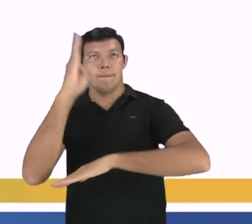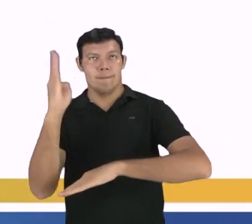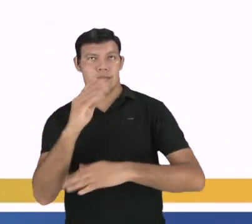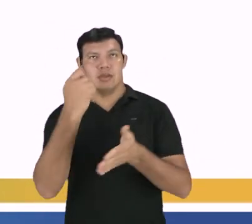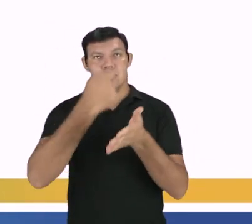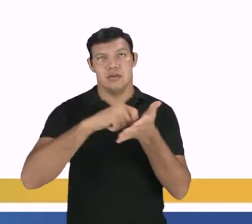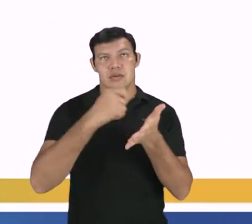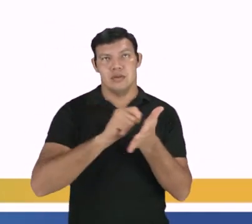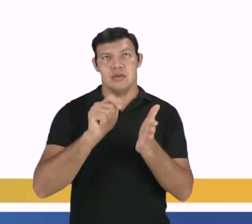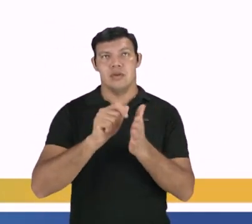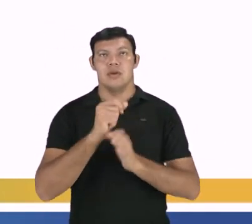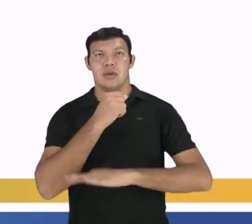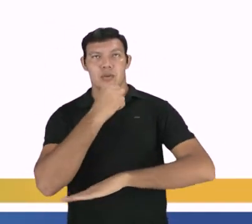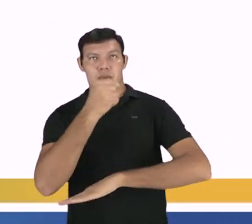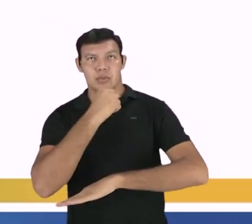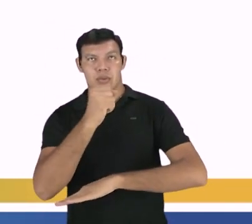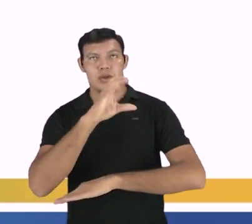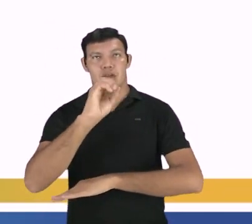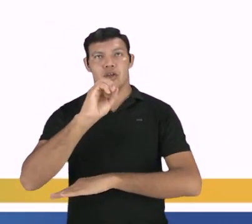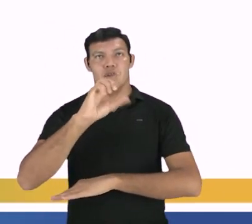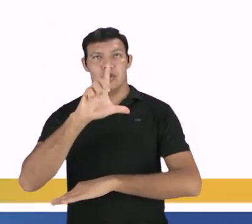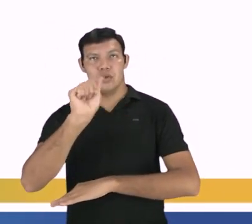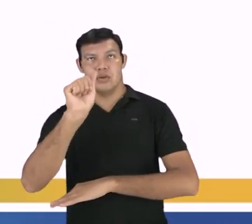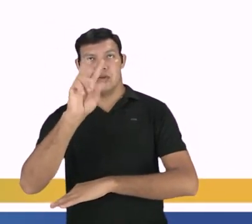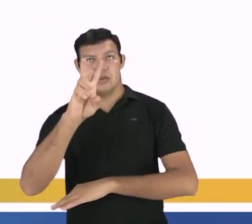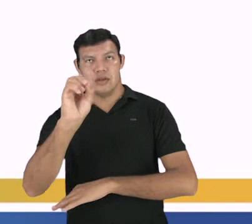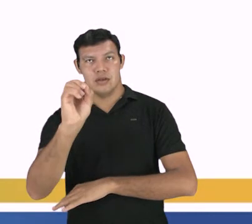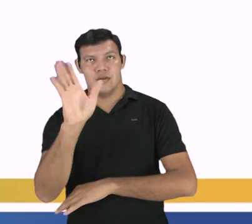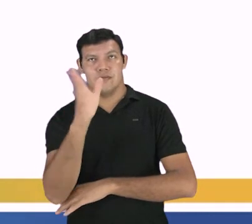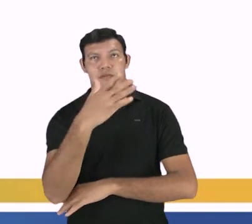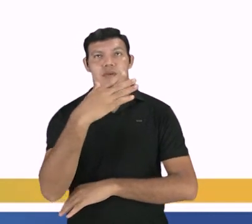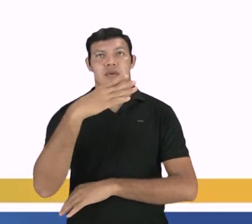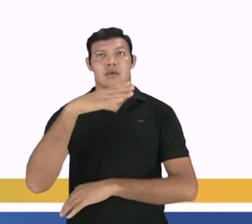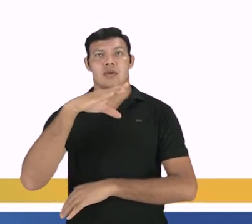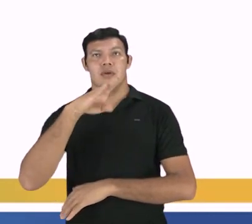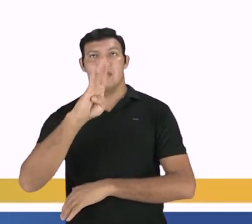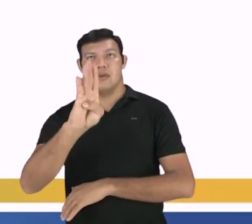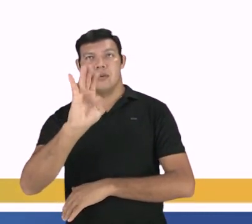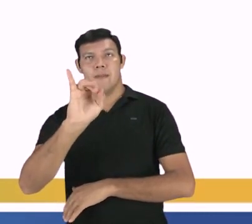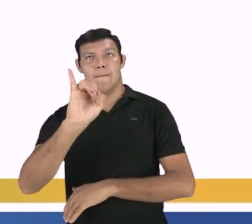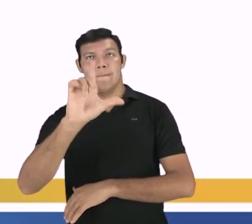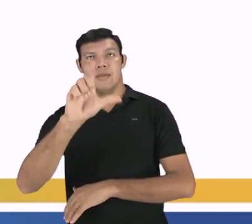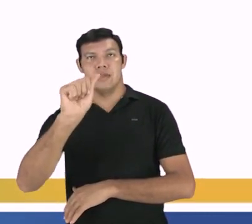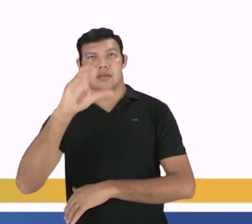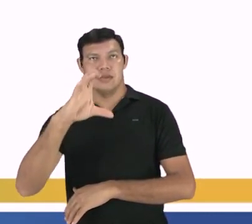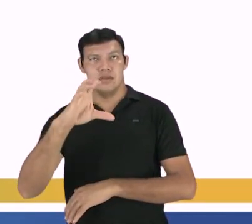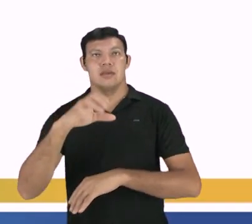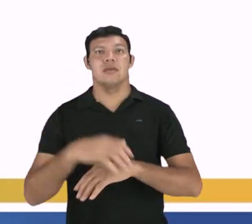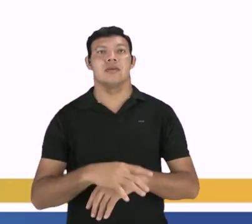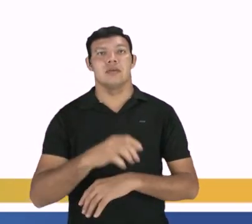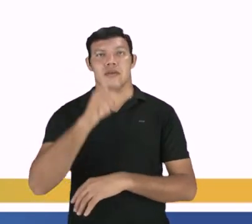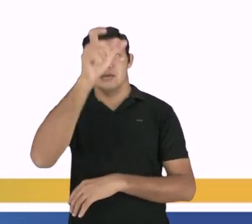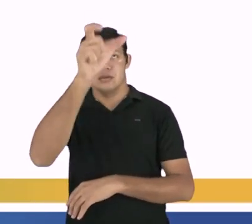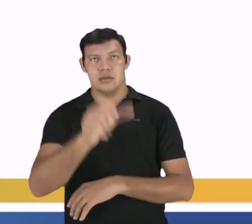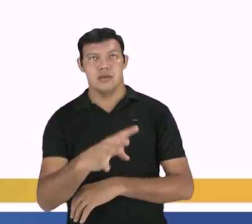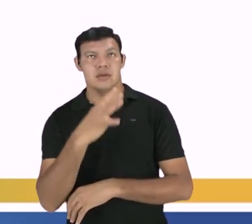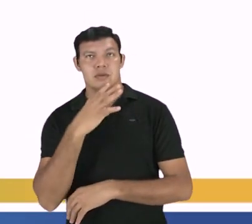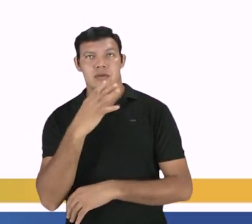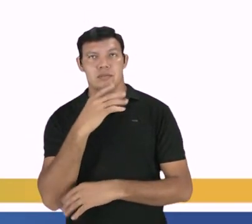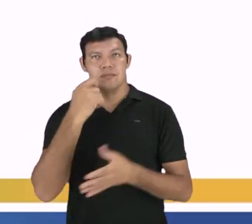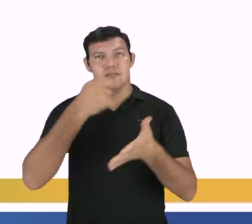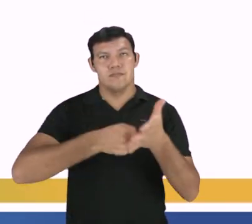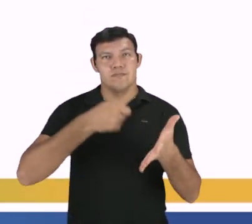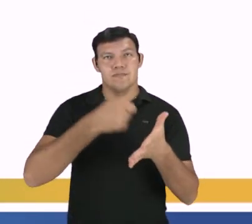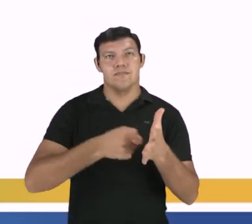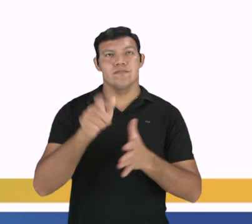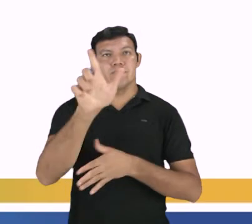jornalista Olavo Braz Martins do Guimarães Bilac, conhecido como Olavo Bilac, ganhou reconhecimento por dedicar-se